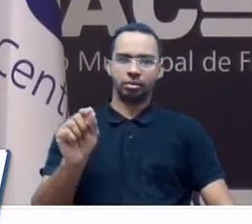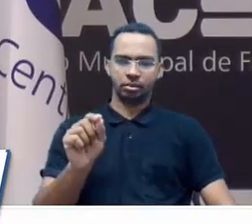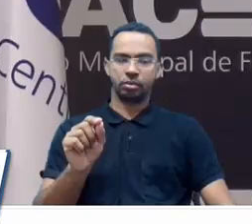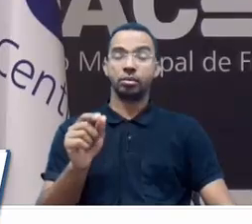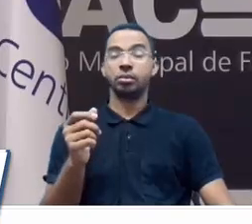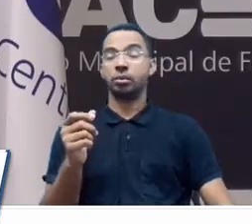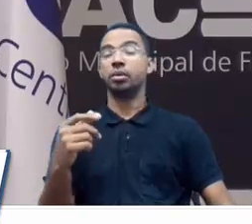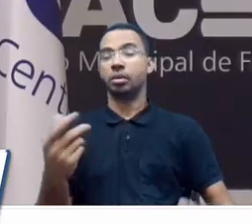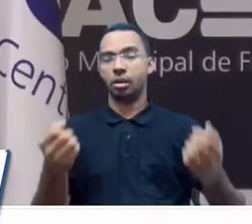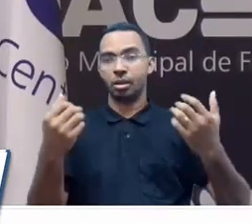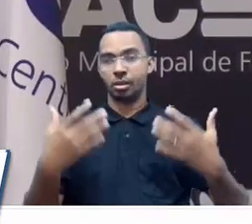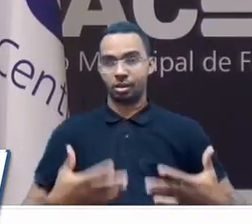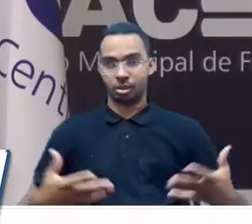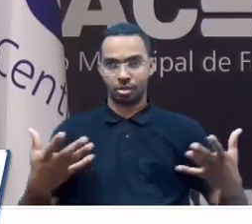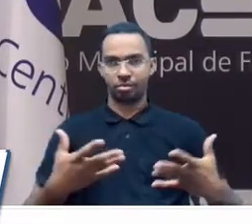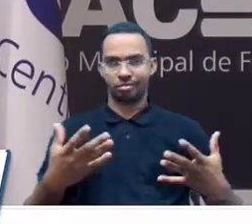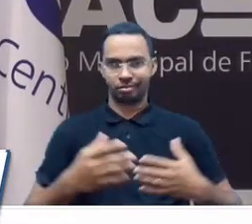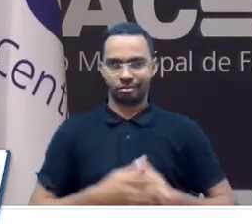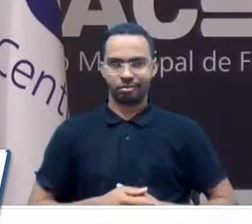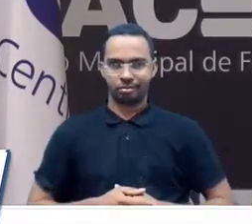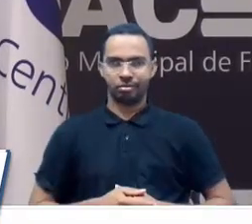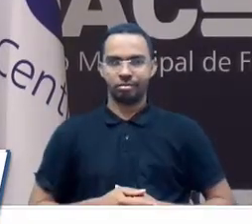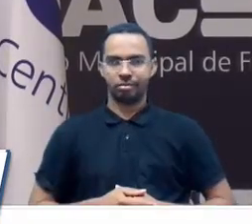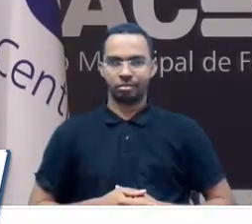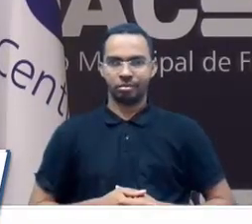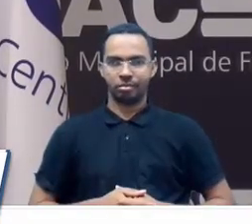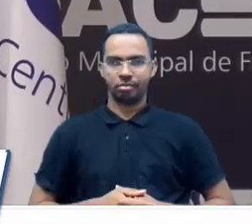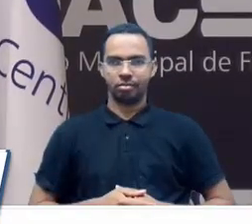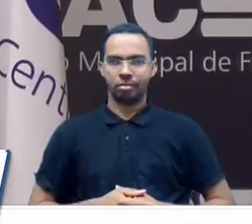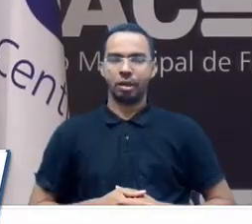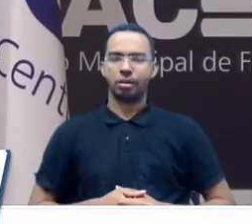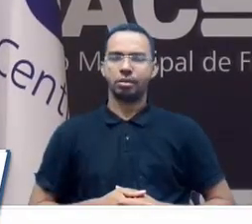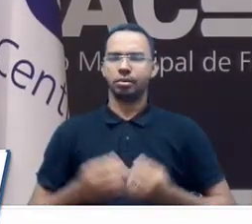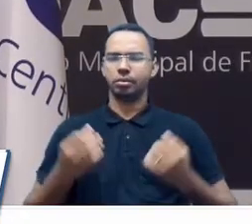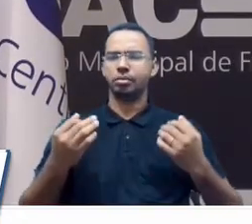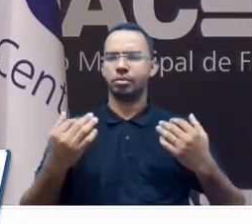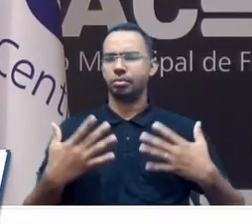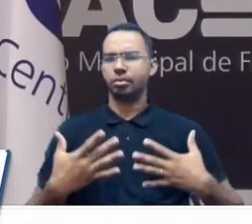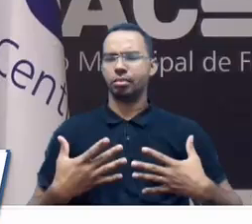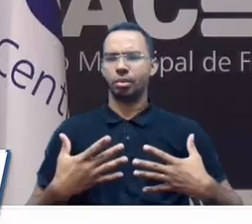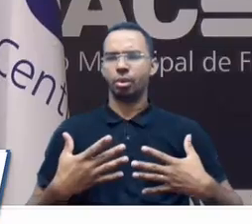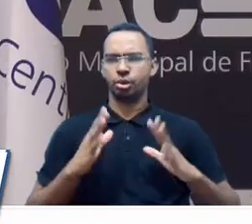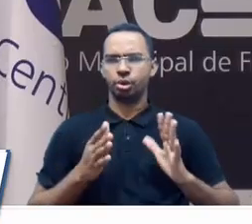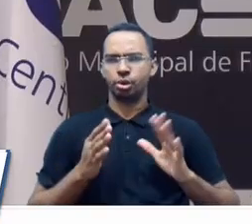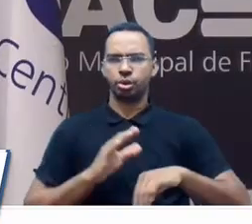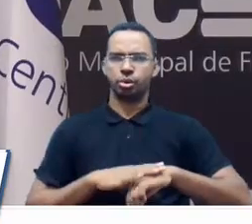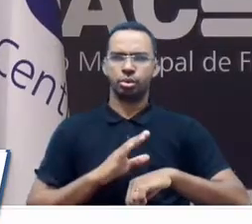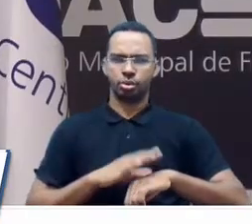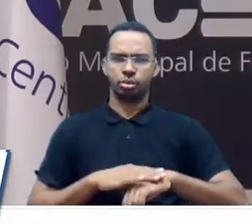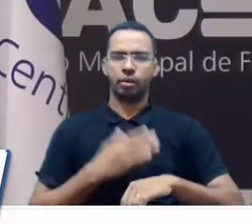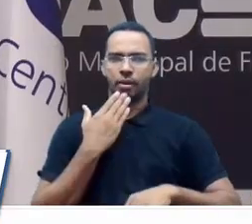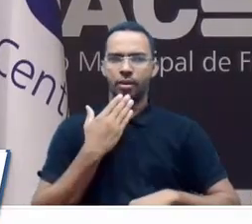pouquinho a respeito dessas notas e dar uma explicação aqui, já que foi solicitado